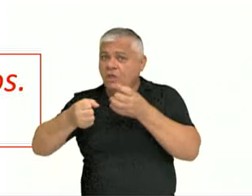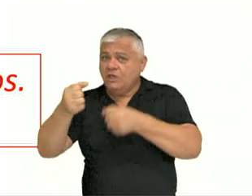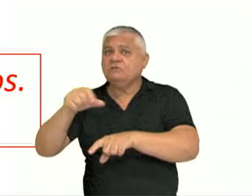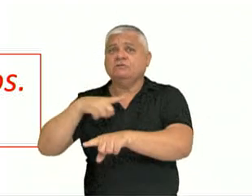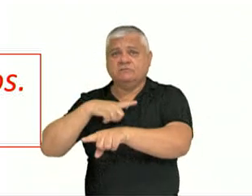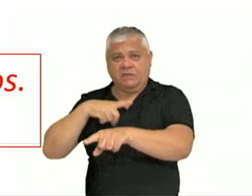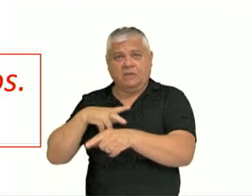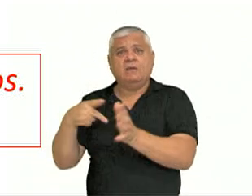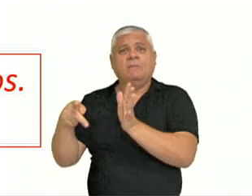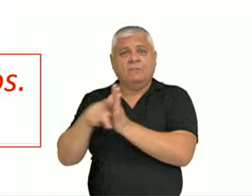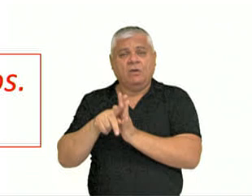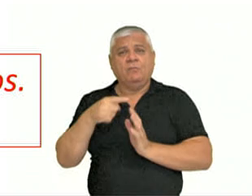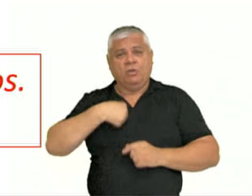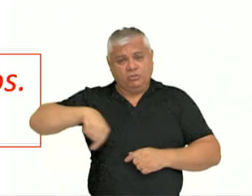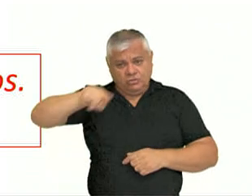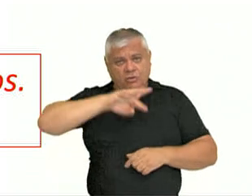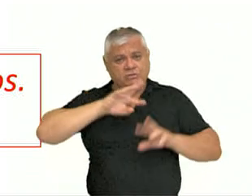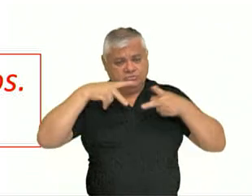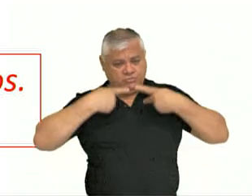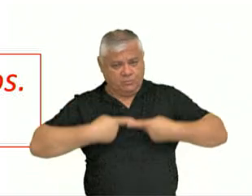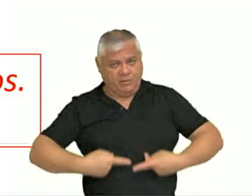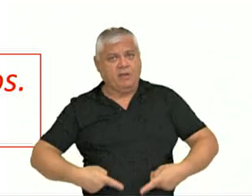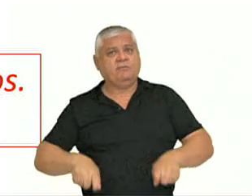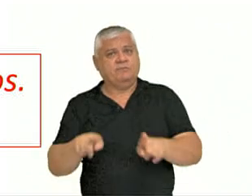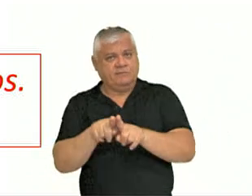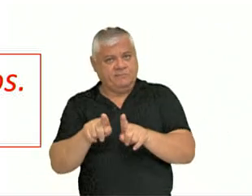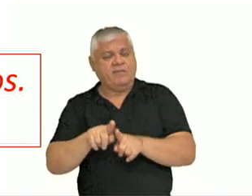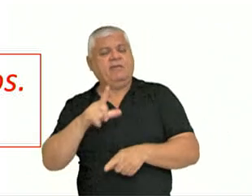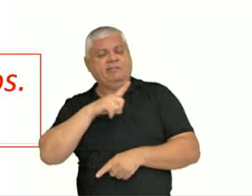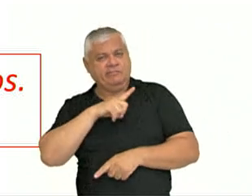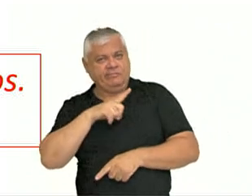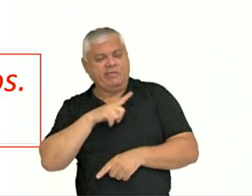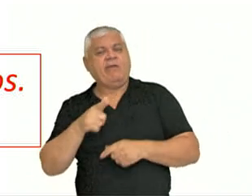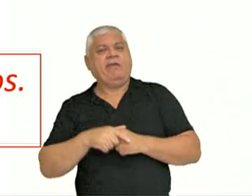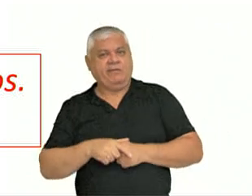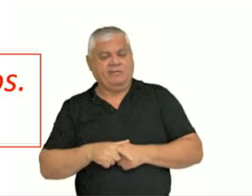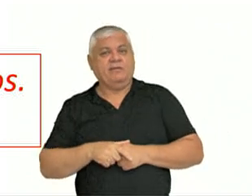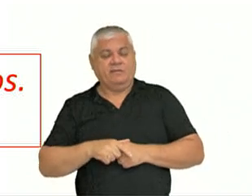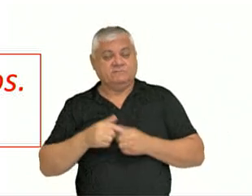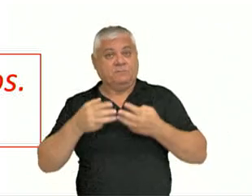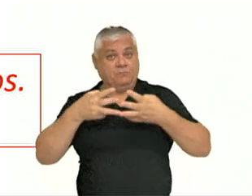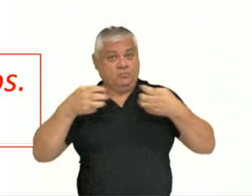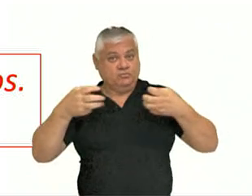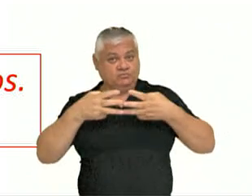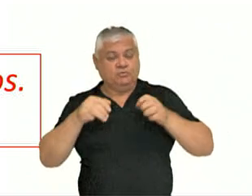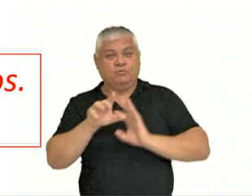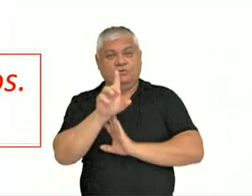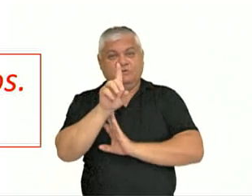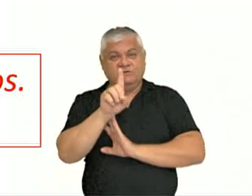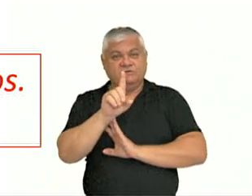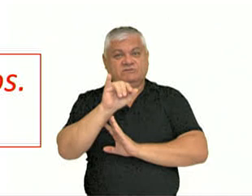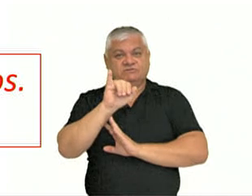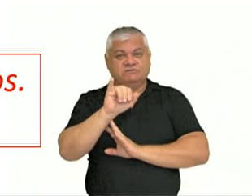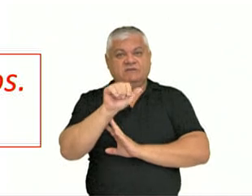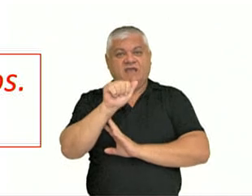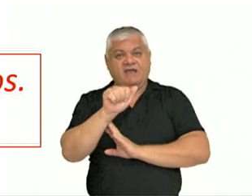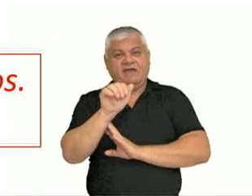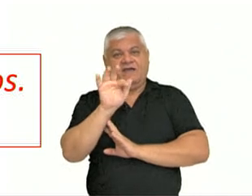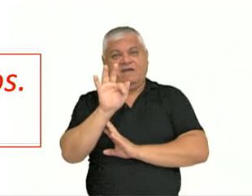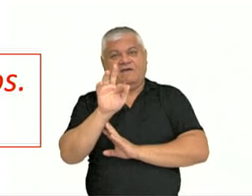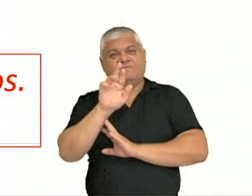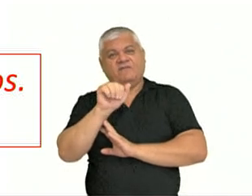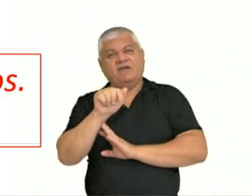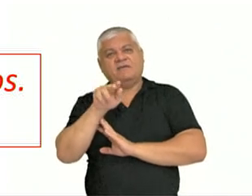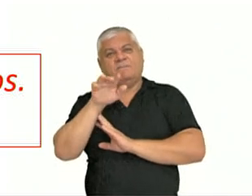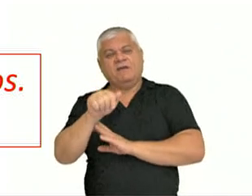apresentam. Então, nós humanos e os demais mamíferos temos esse músculo, o diafragma, que controla, então,